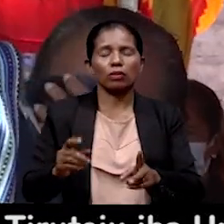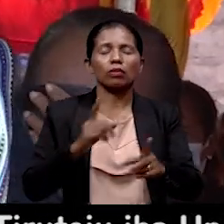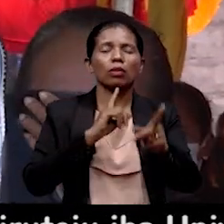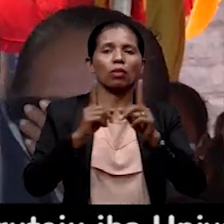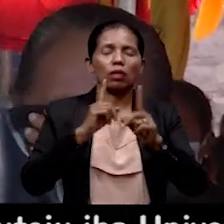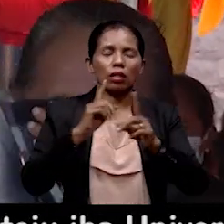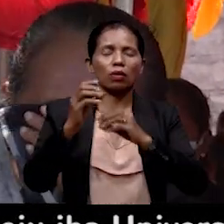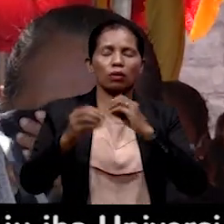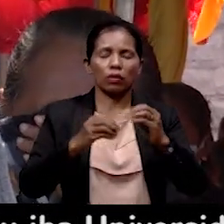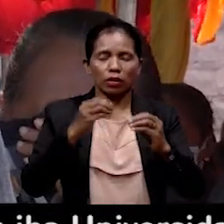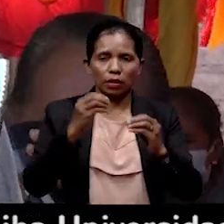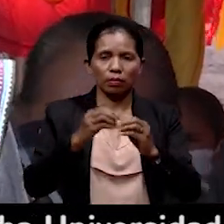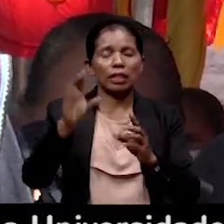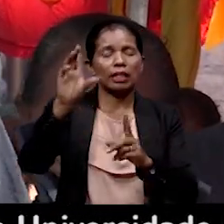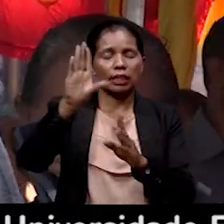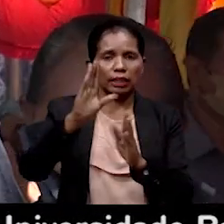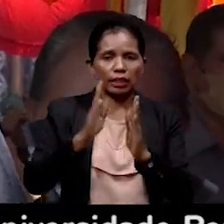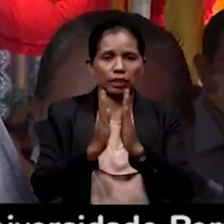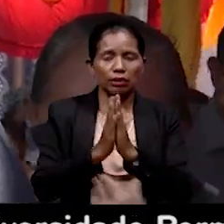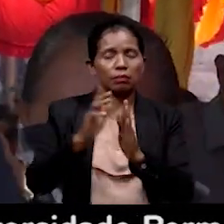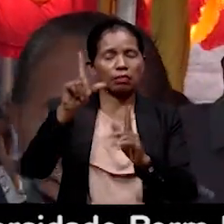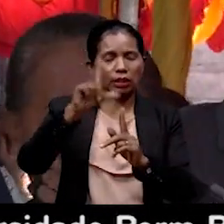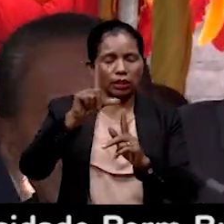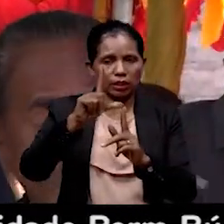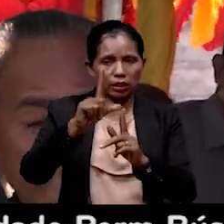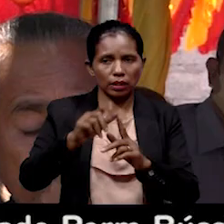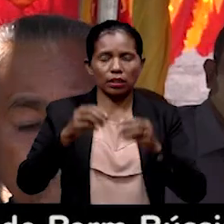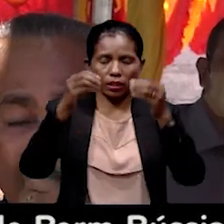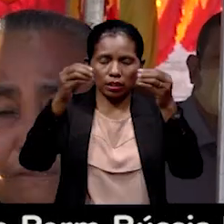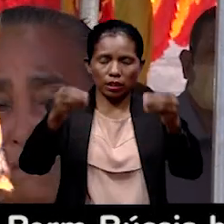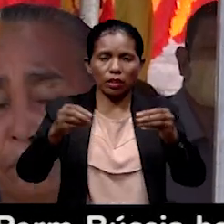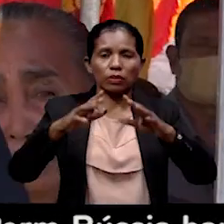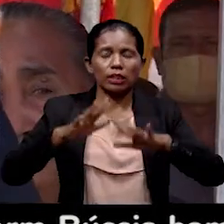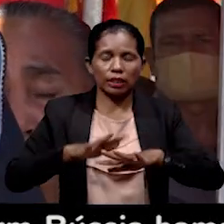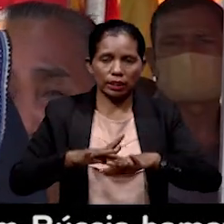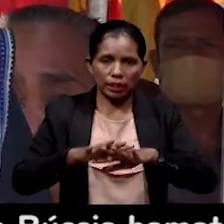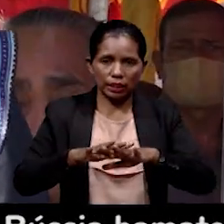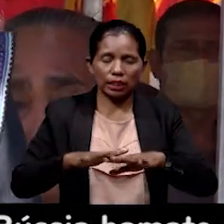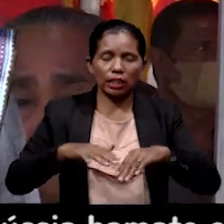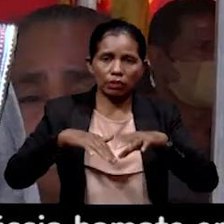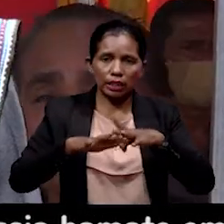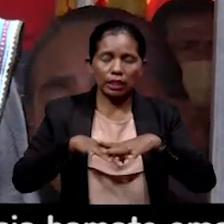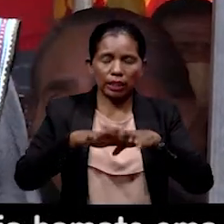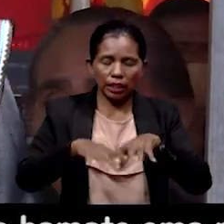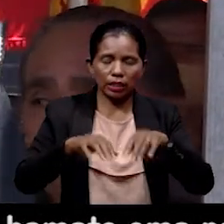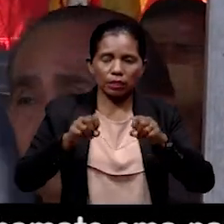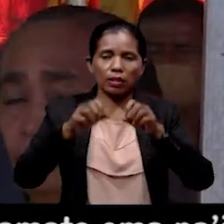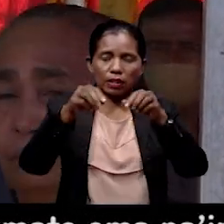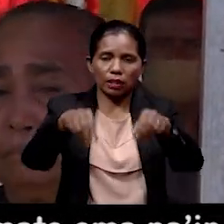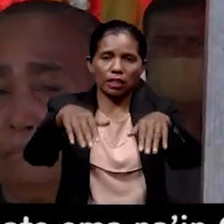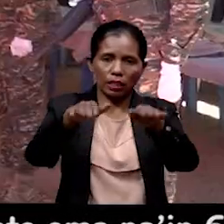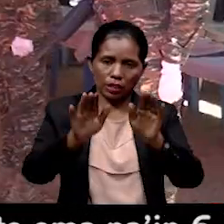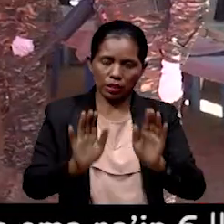lisan saudoso nian. No kahe tais mane ba saudoso Mahunu Bulere Karatayano nia kaisaun.